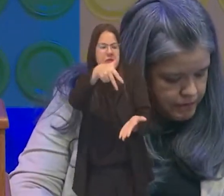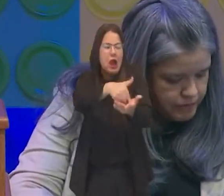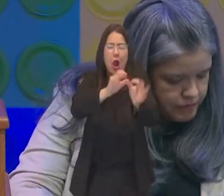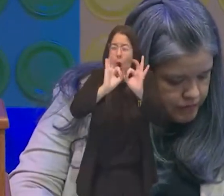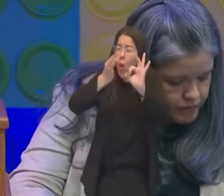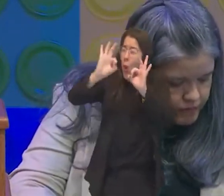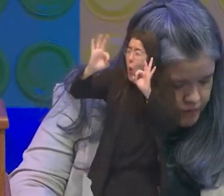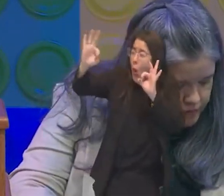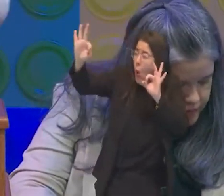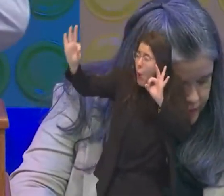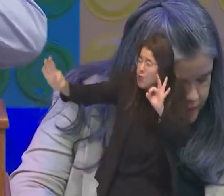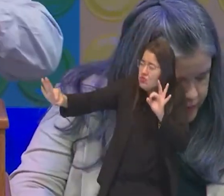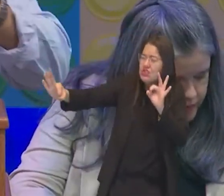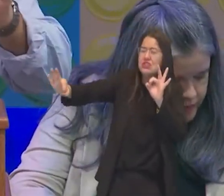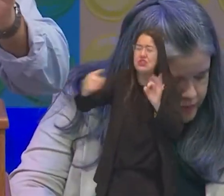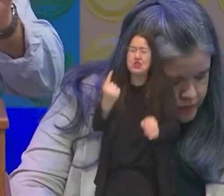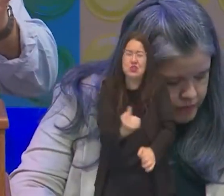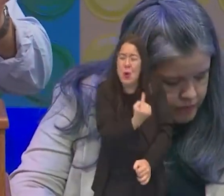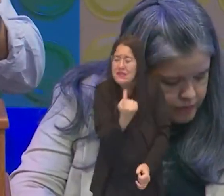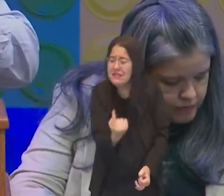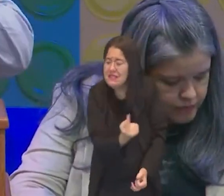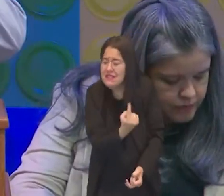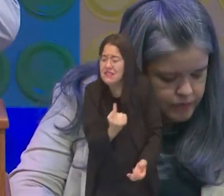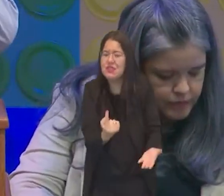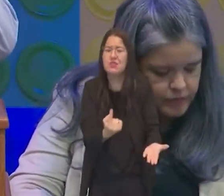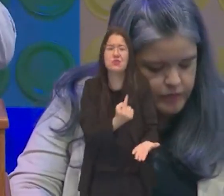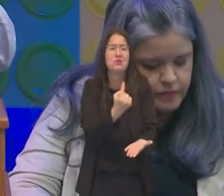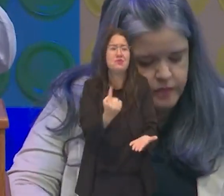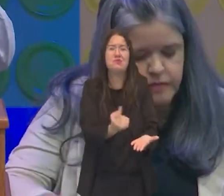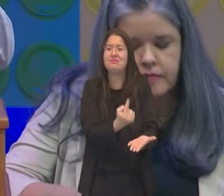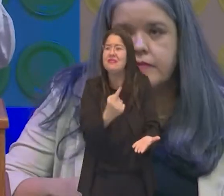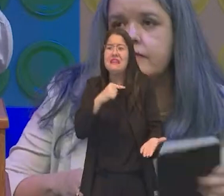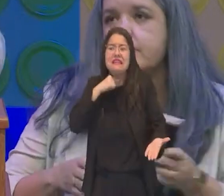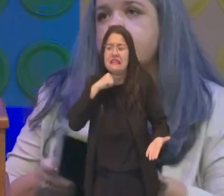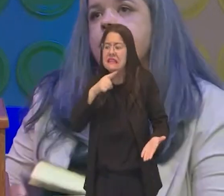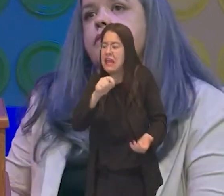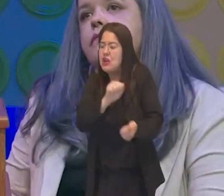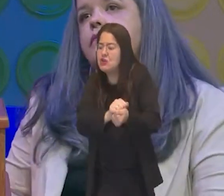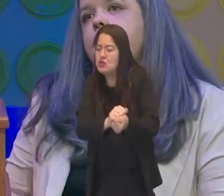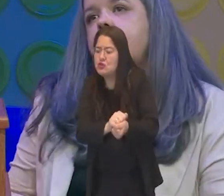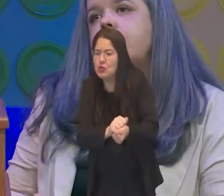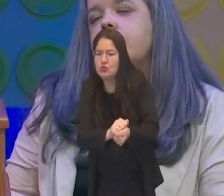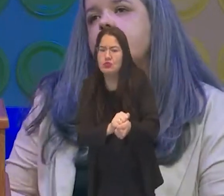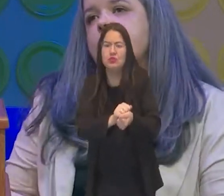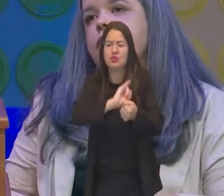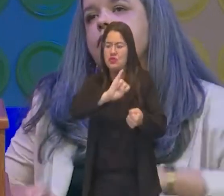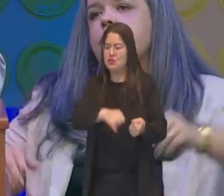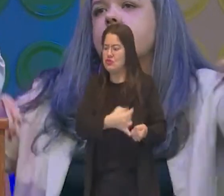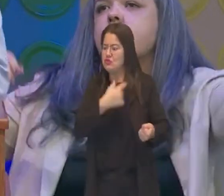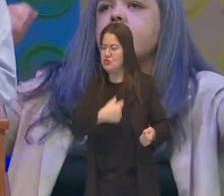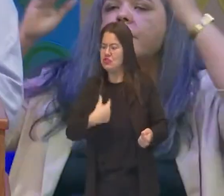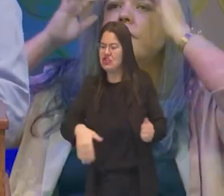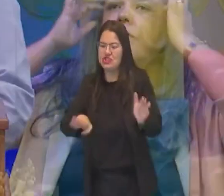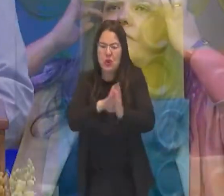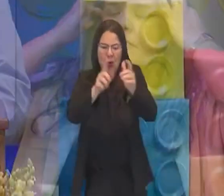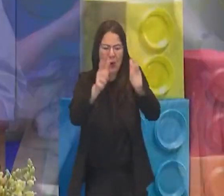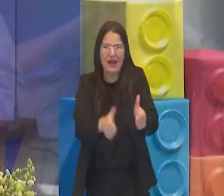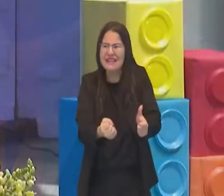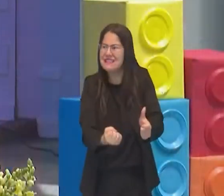dos seus, sozinho, sem ninguém que ele conhecesse ali naquele